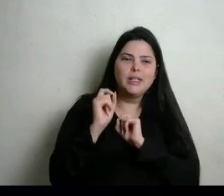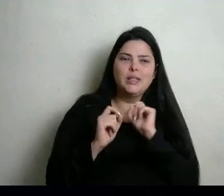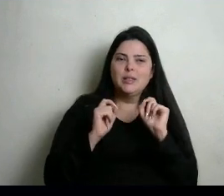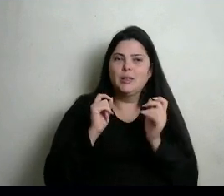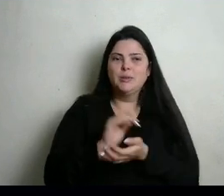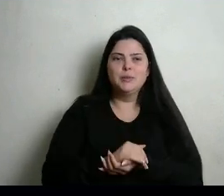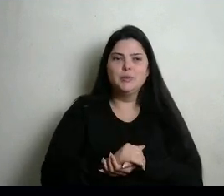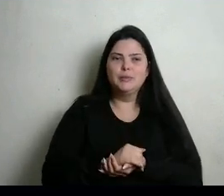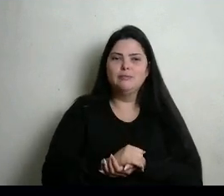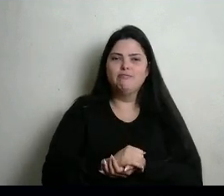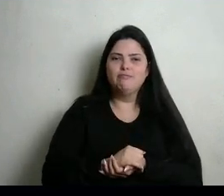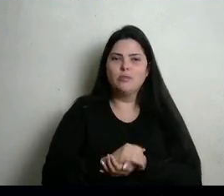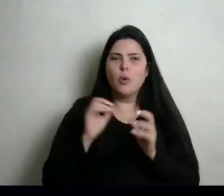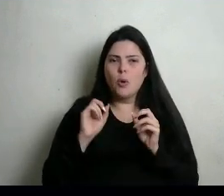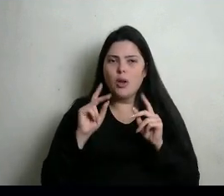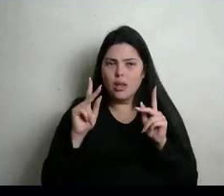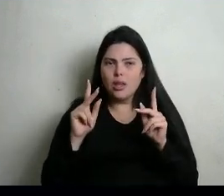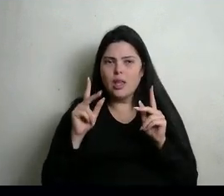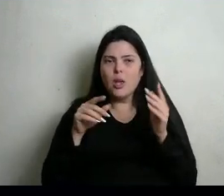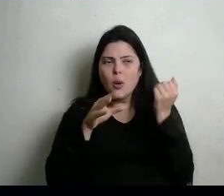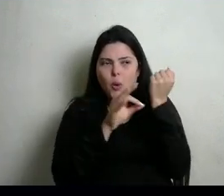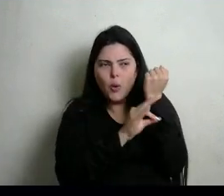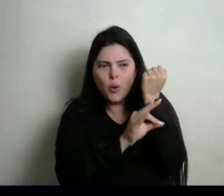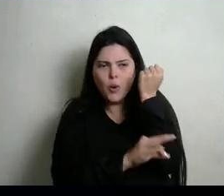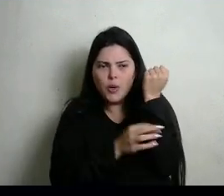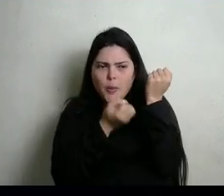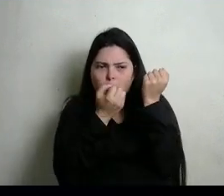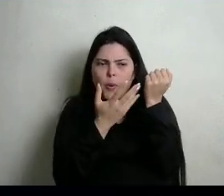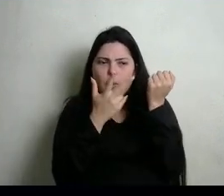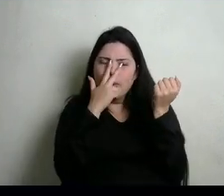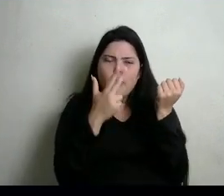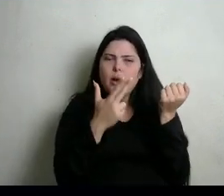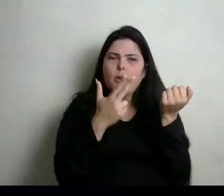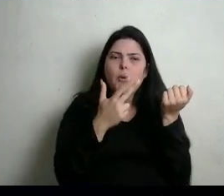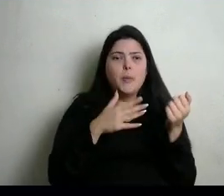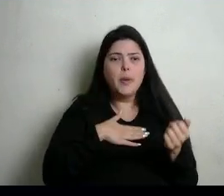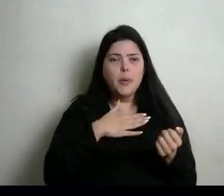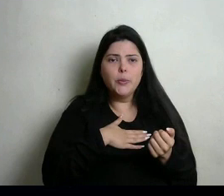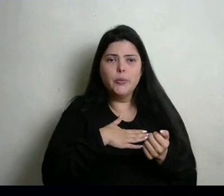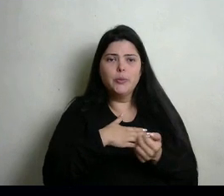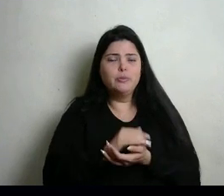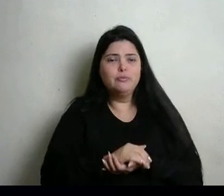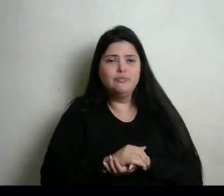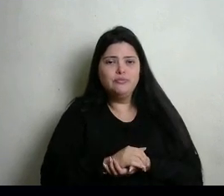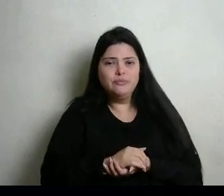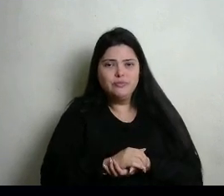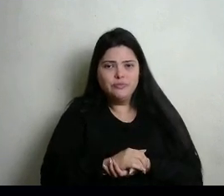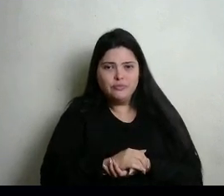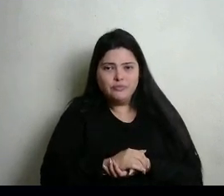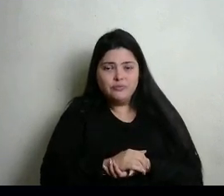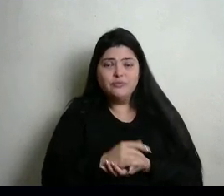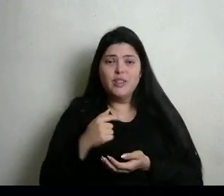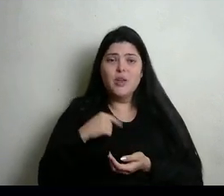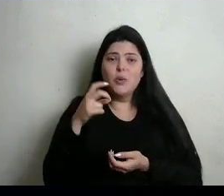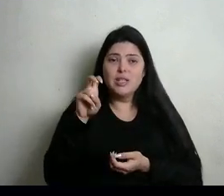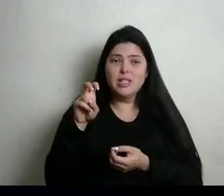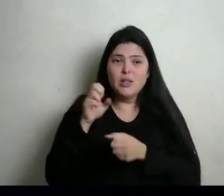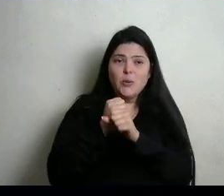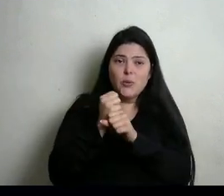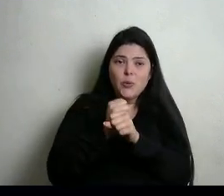tá, é um código tão bom quanto o meu. Eu com 5 anos de